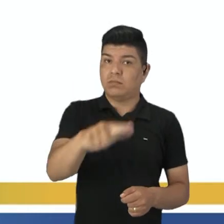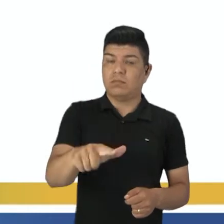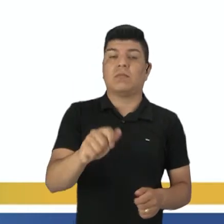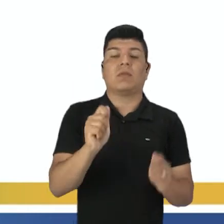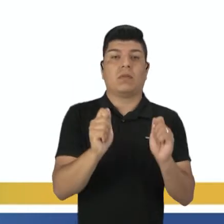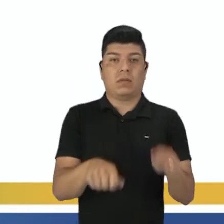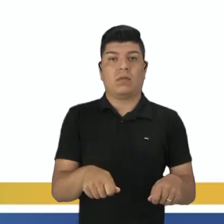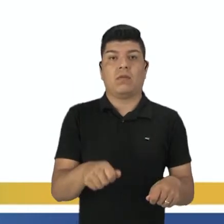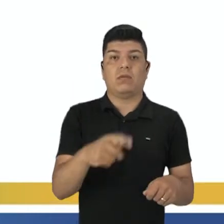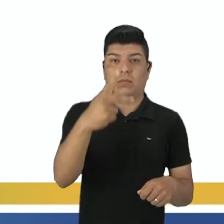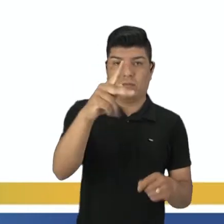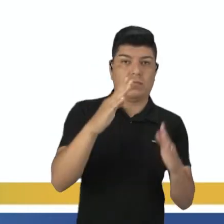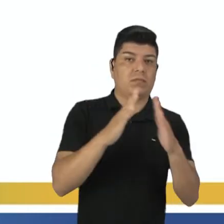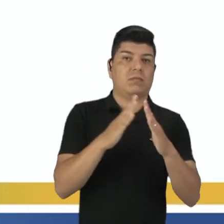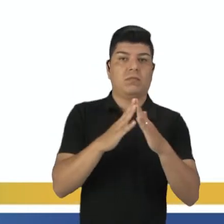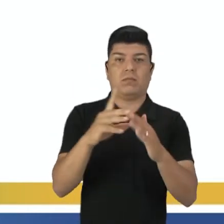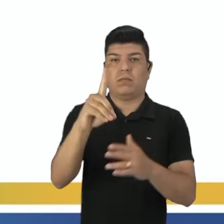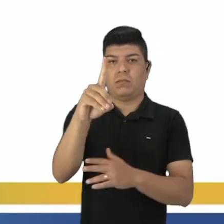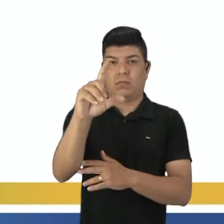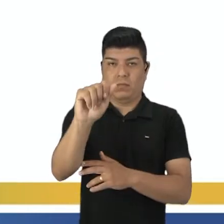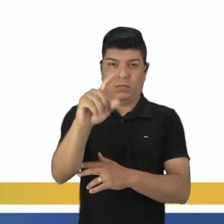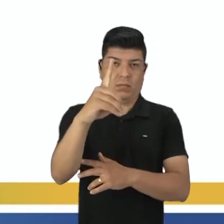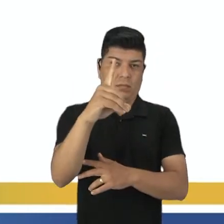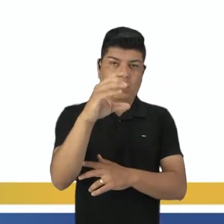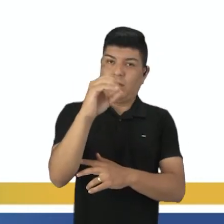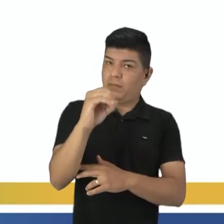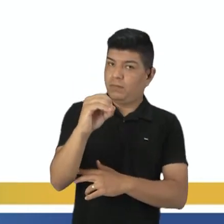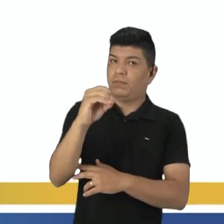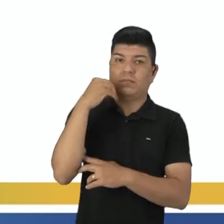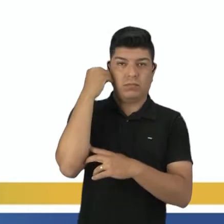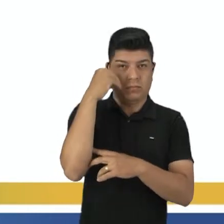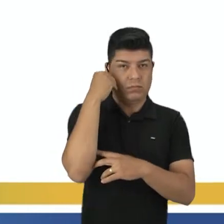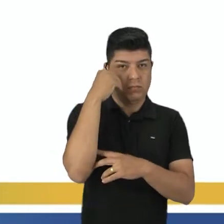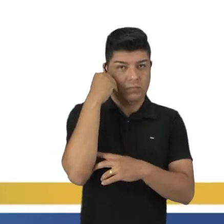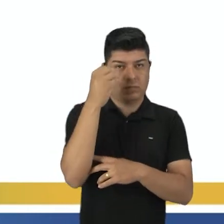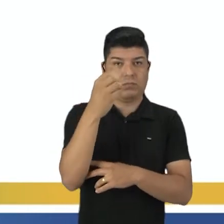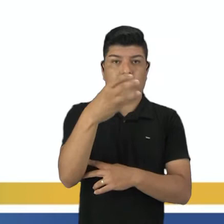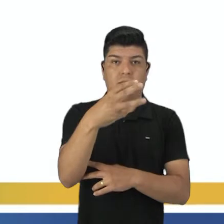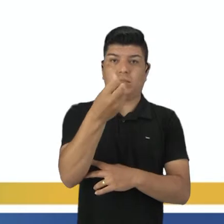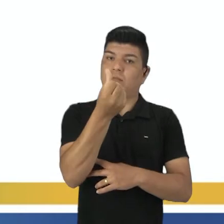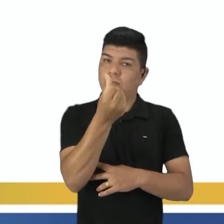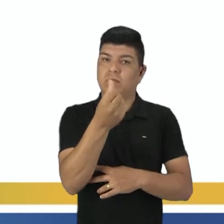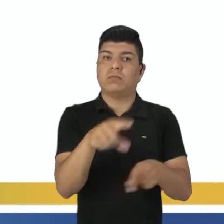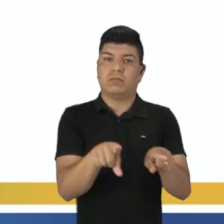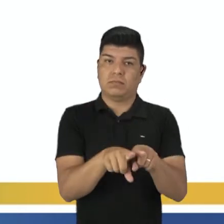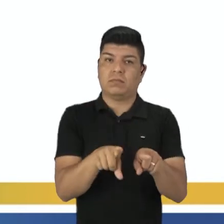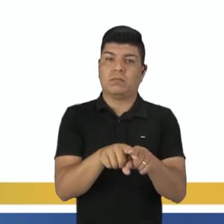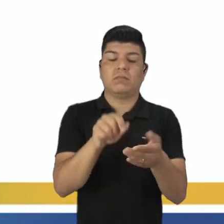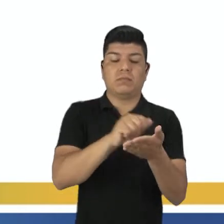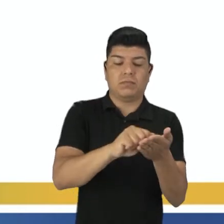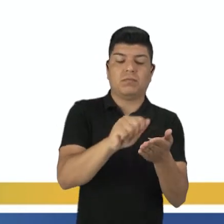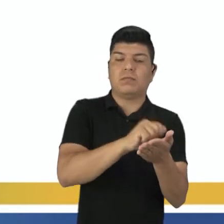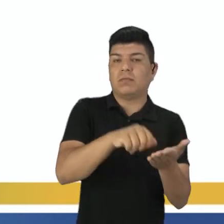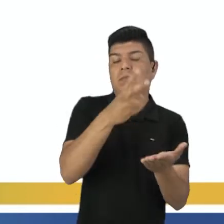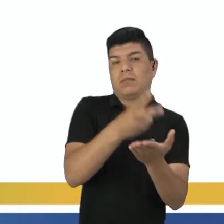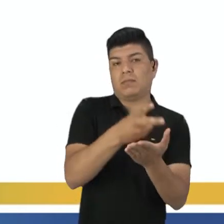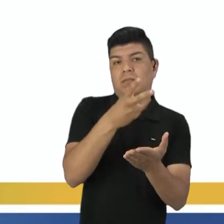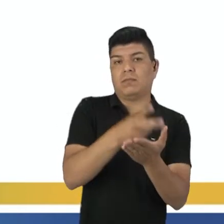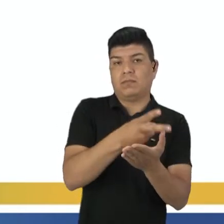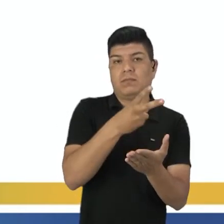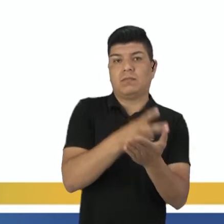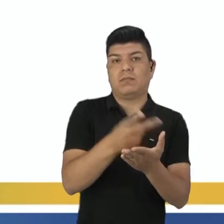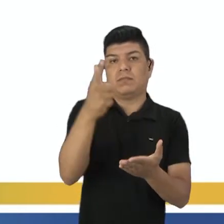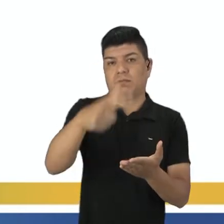aí dois dados, né, e realizar esse experimento aí por 36 vezes. Então, anotando aí sempre em cada uma